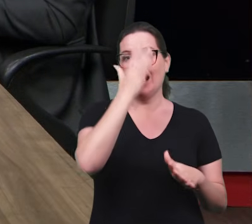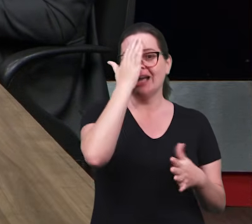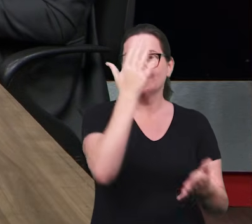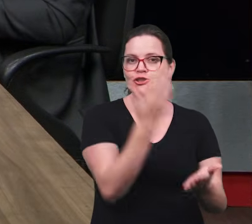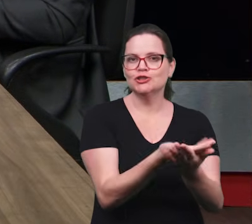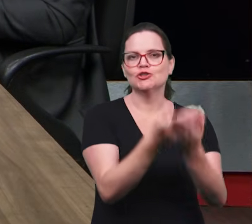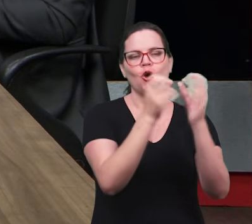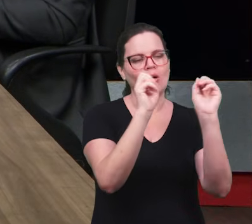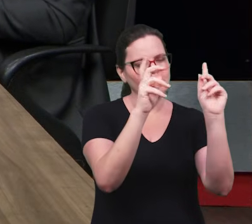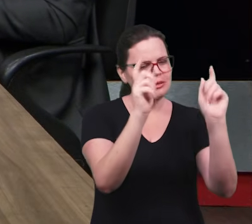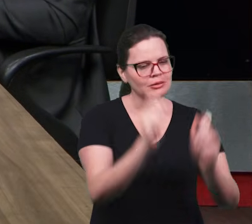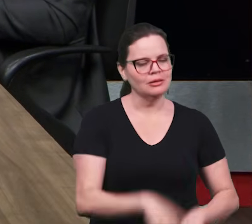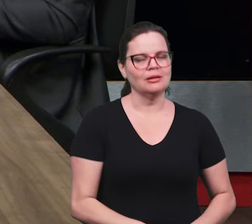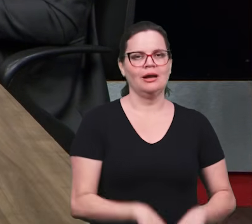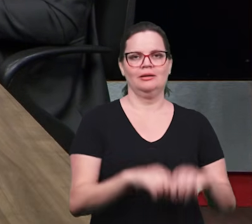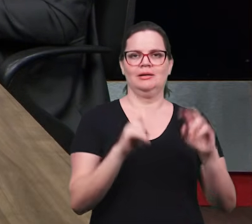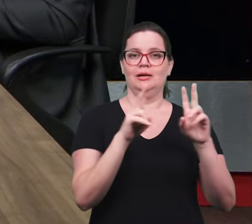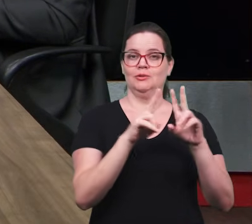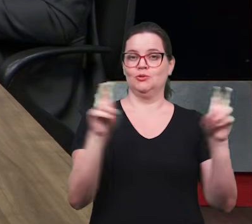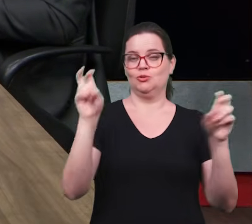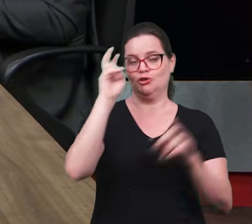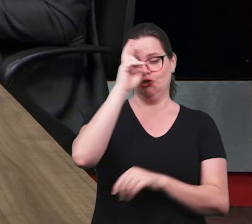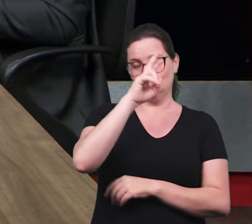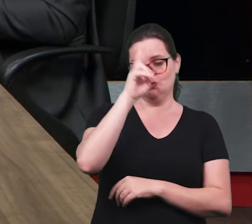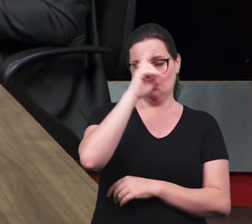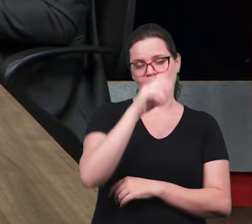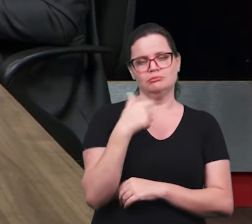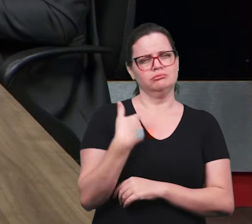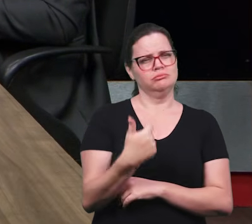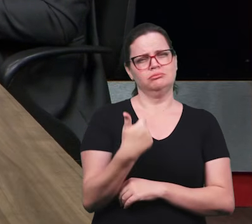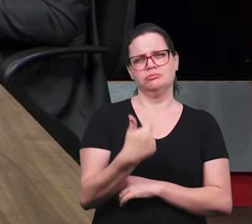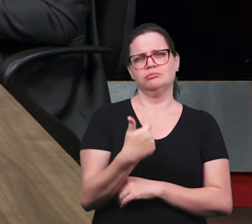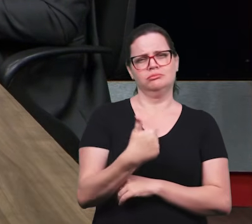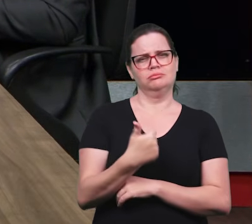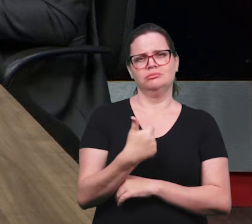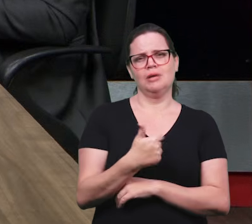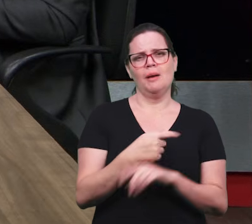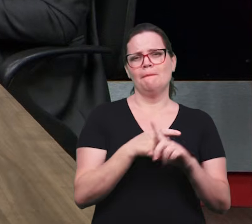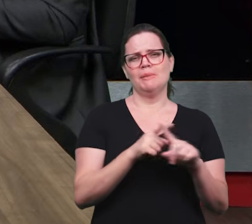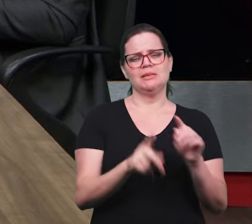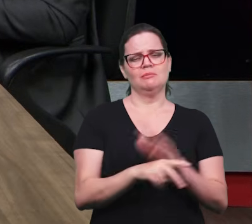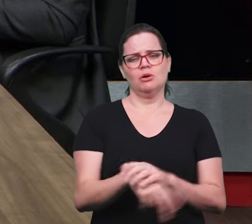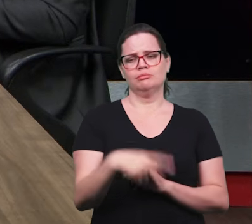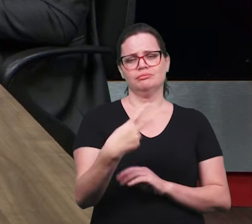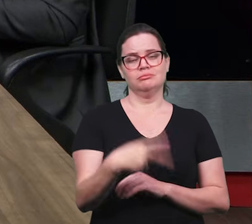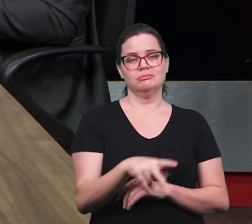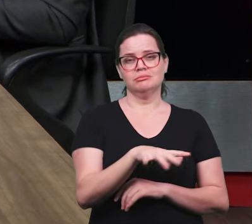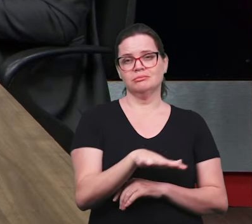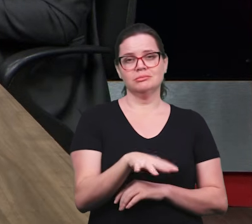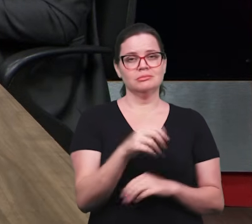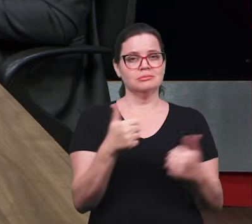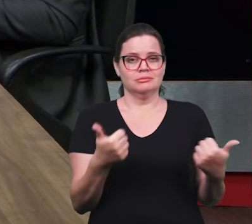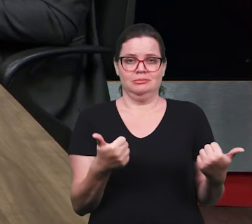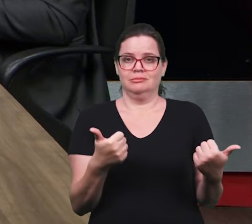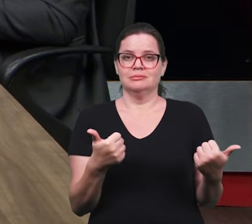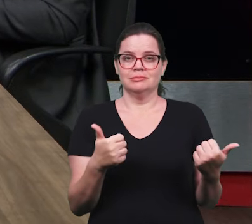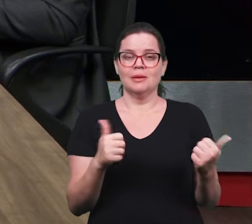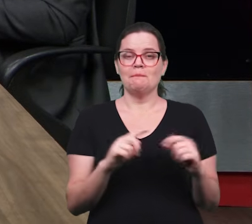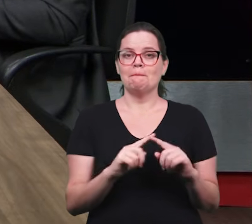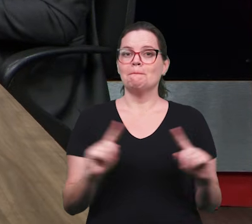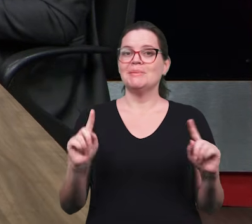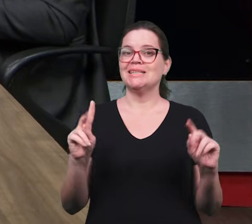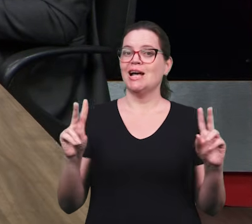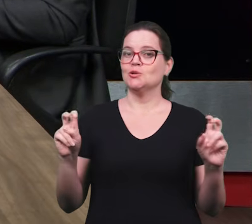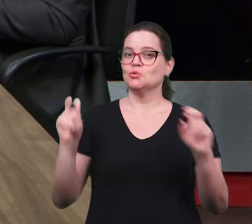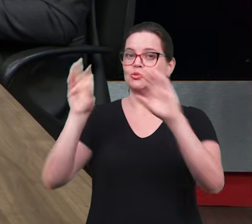essa questão que às vezes envolve muita questão social, questão humana, produz coisas para essa vida, tá tudo certo, não tem problema nenhum. Agora, quando